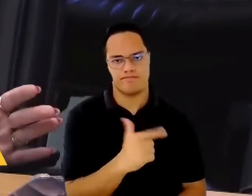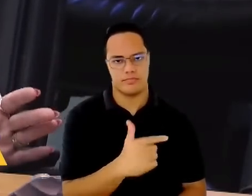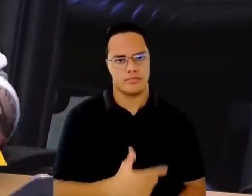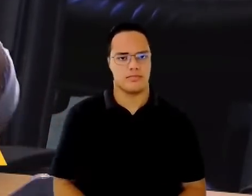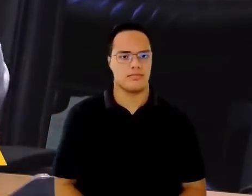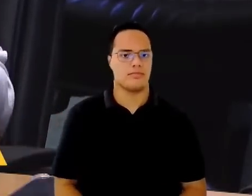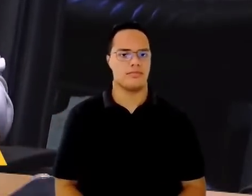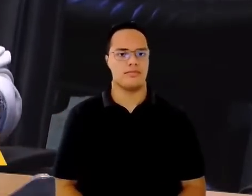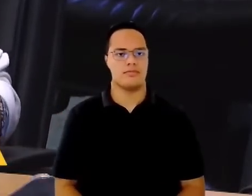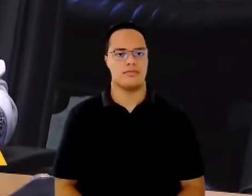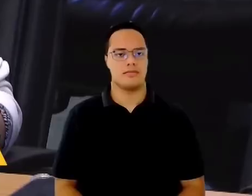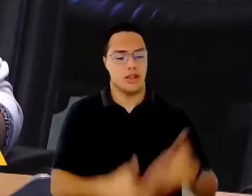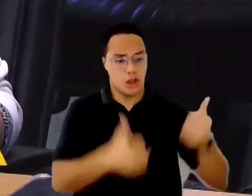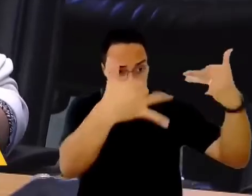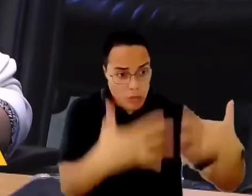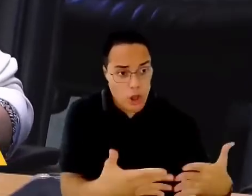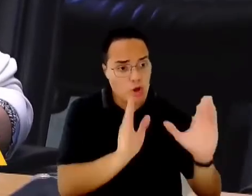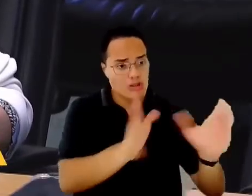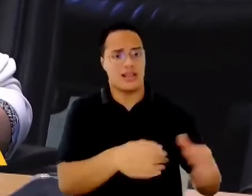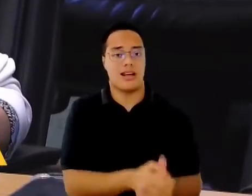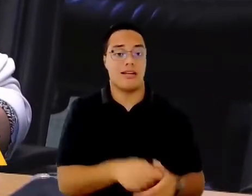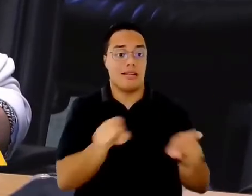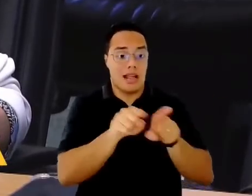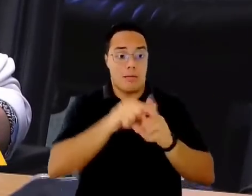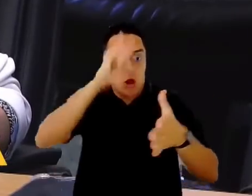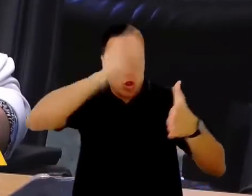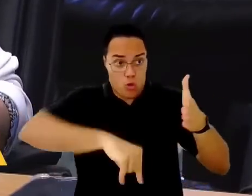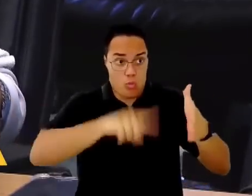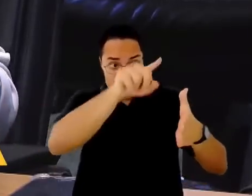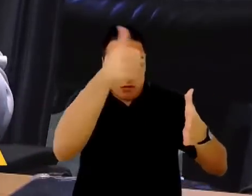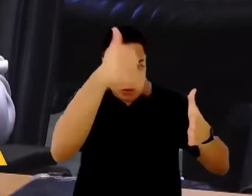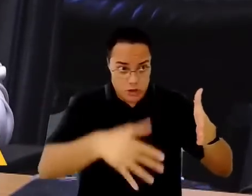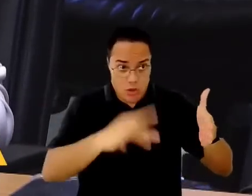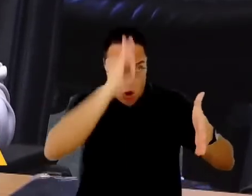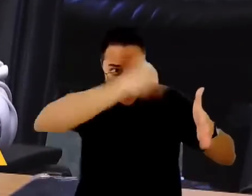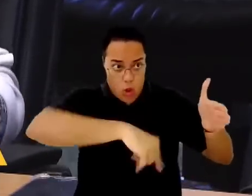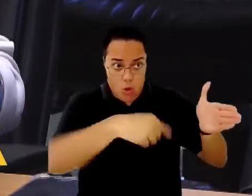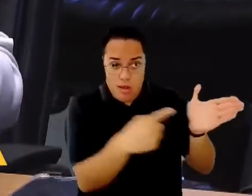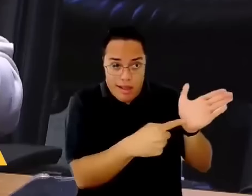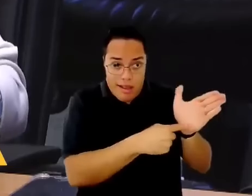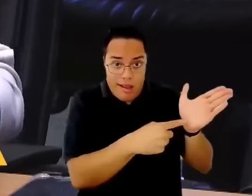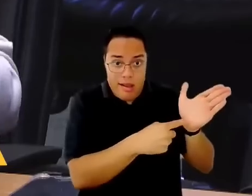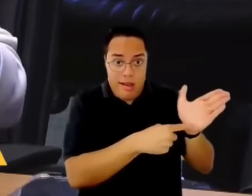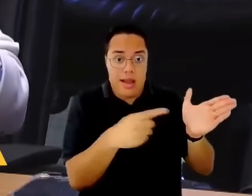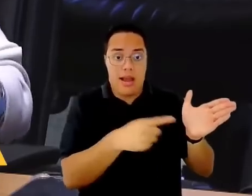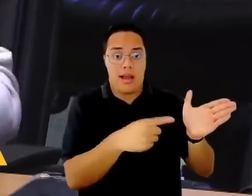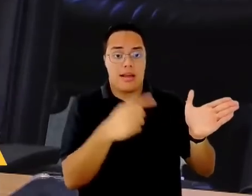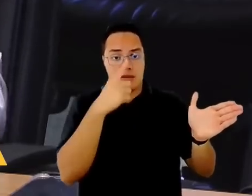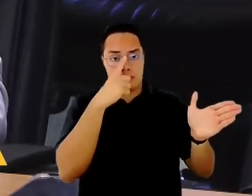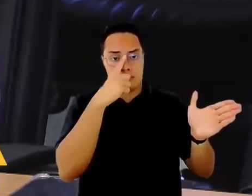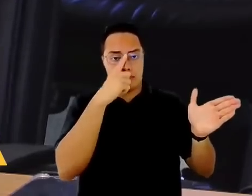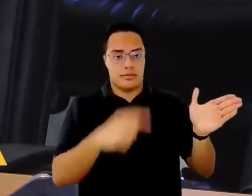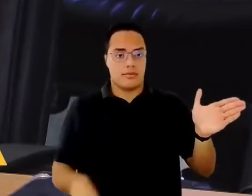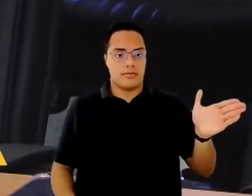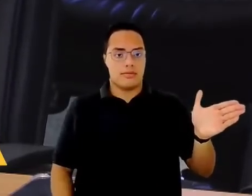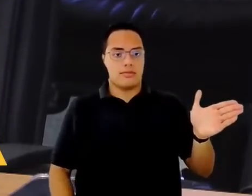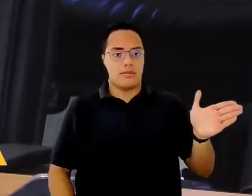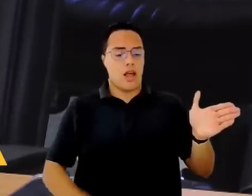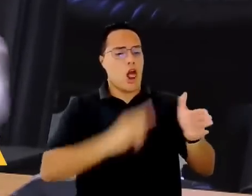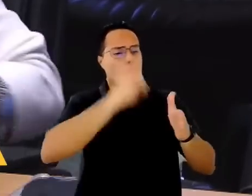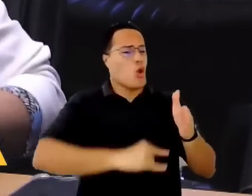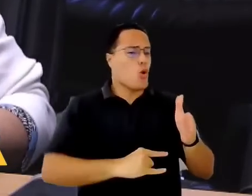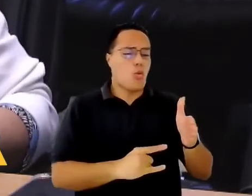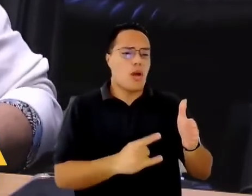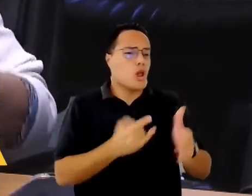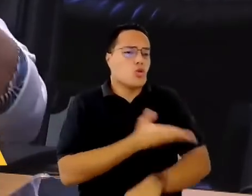foi isso que foi falado e o documento que o senhor se refere é um documento que fala que é um documento padrão quando tem